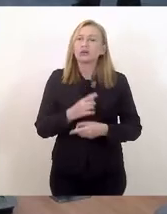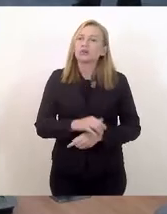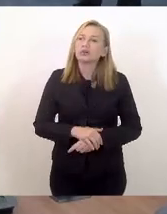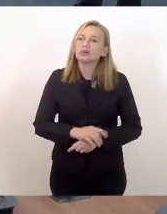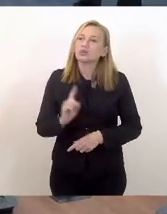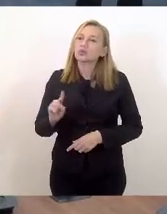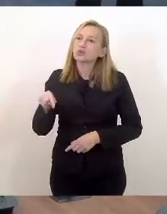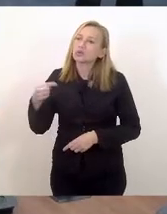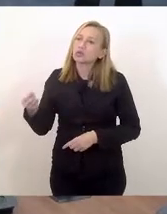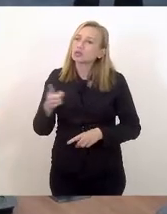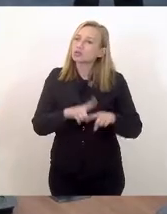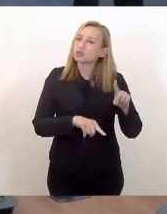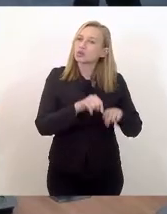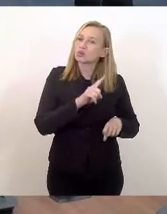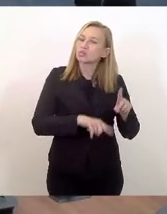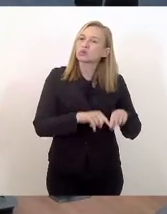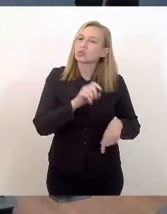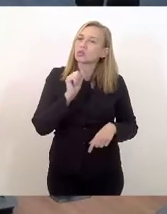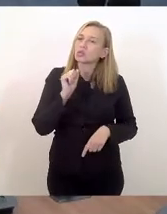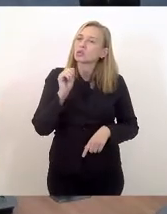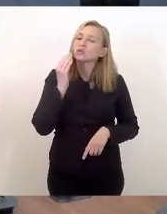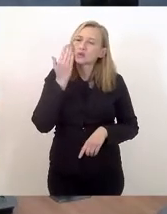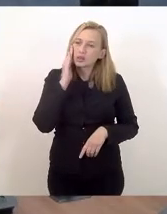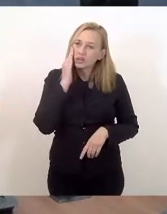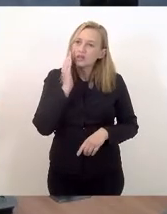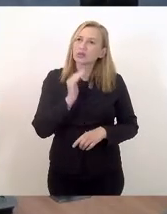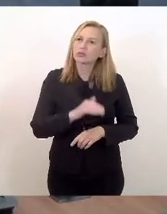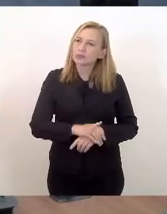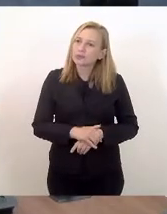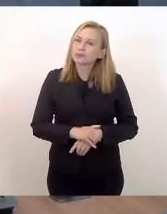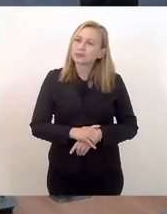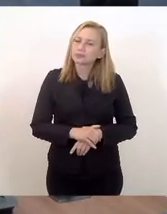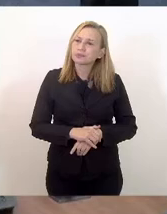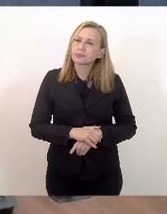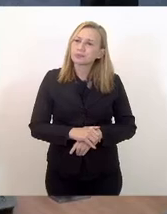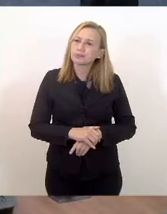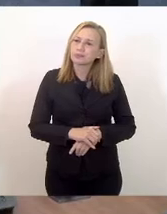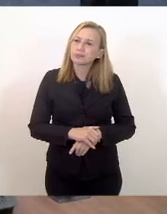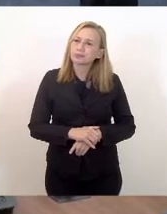Dos outros itens, entendi. Há também outros